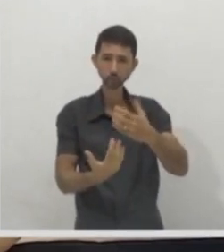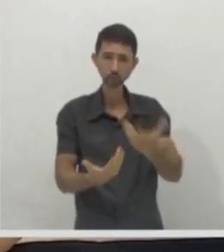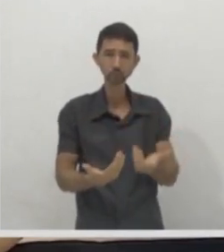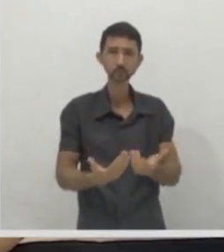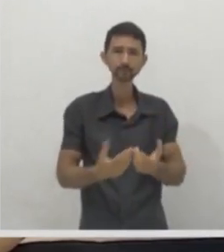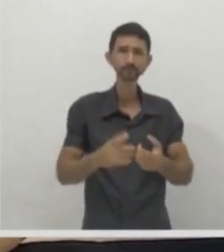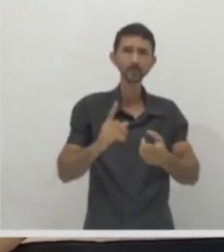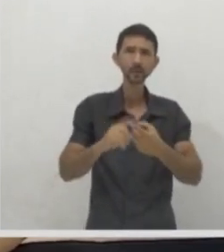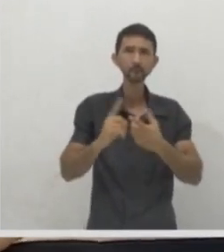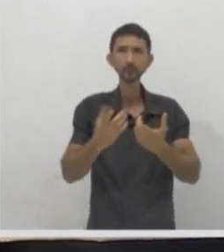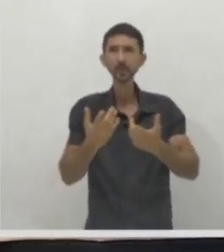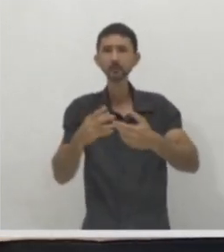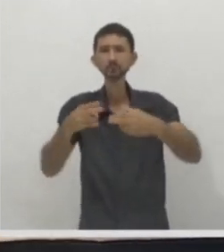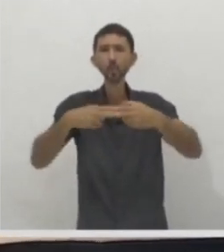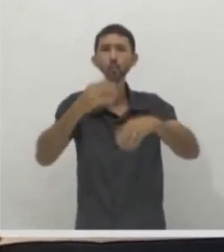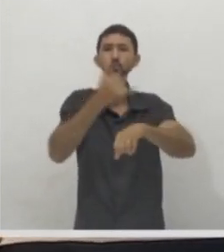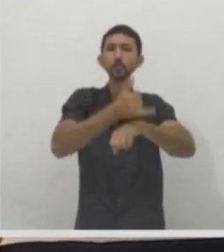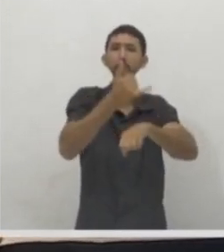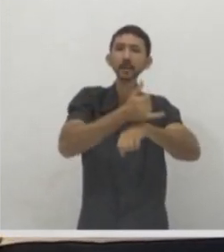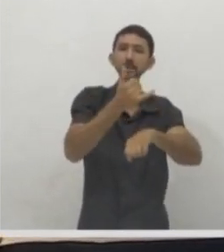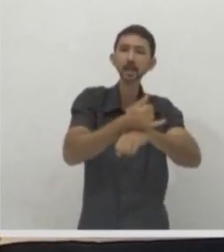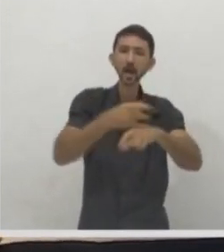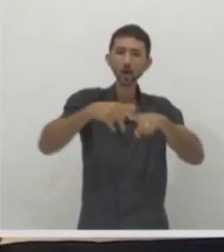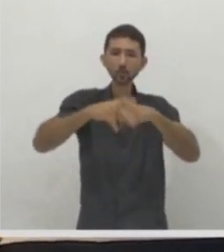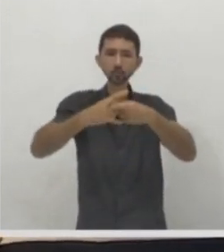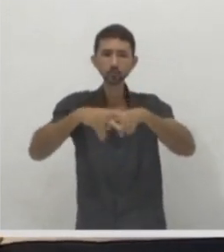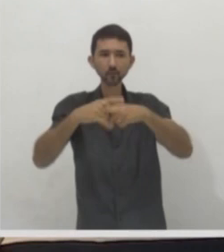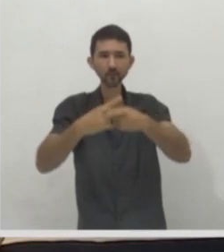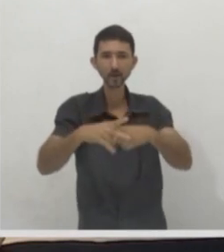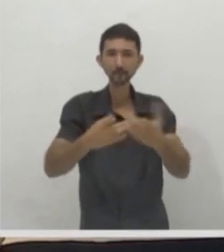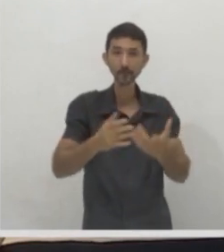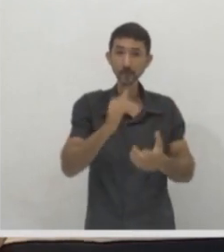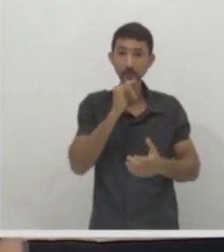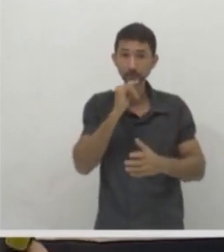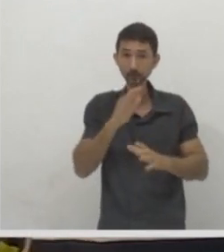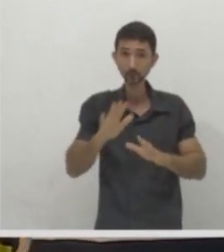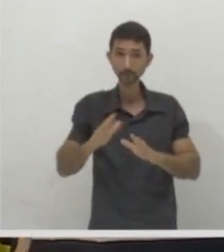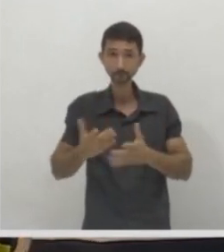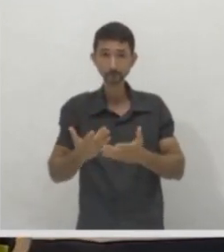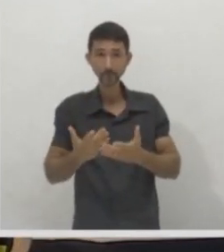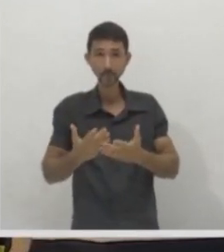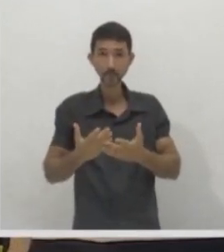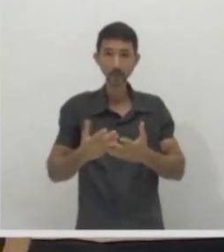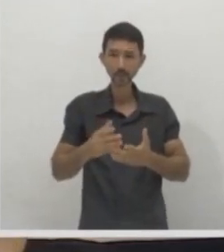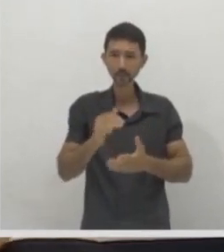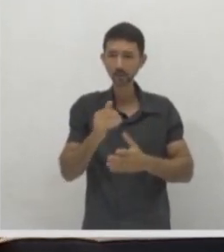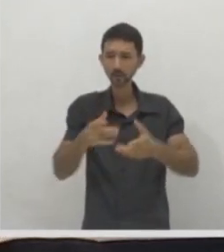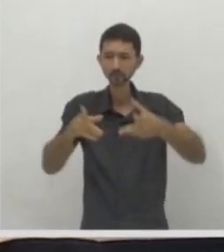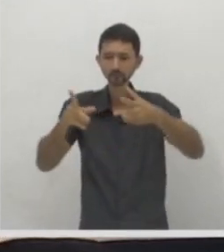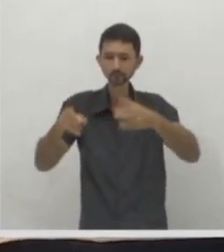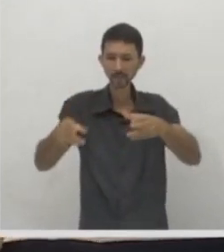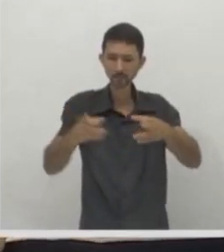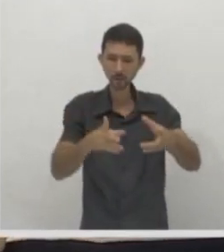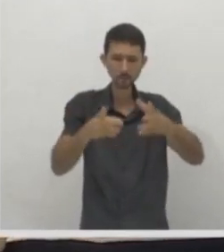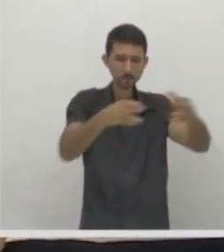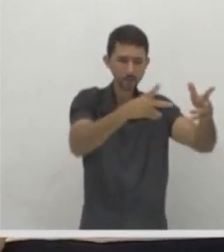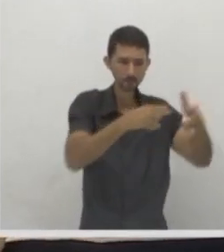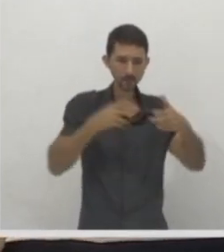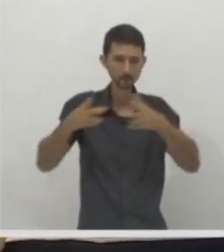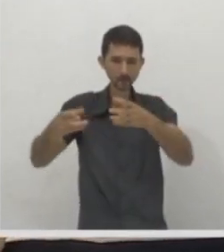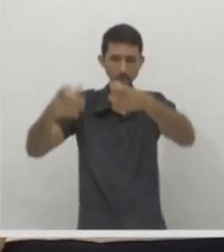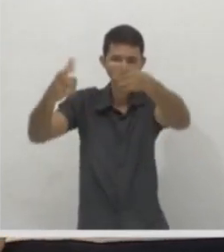uso de metais nas ferramentas, isso não se deu é ao mesmo tempo em todo o